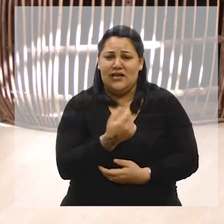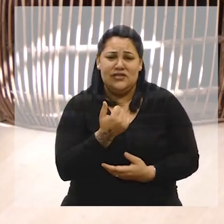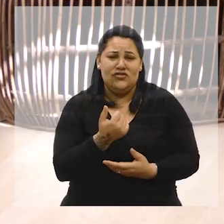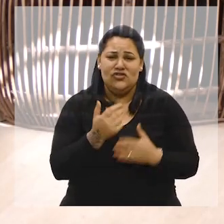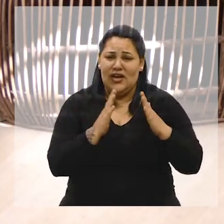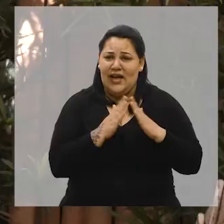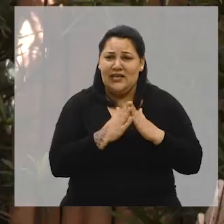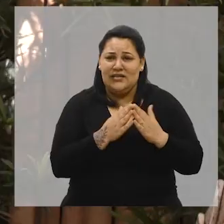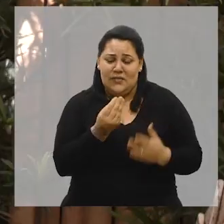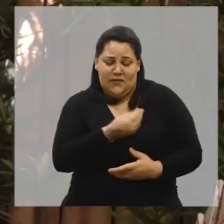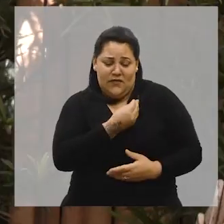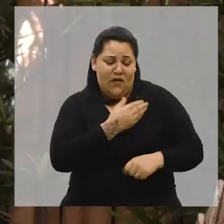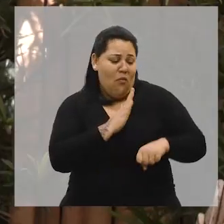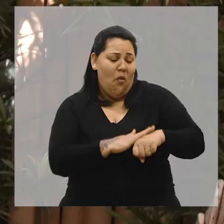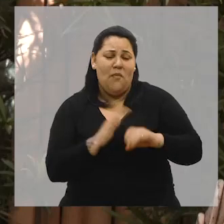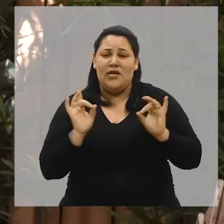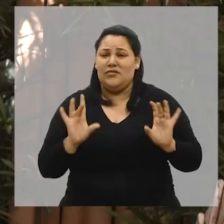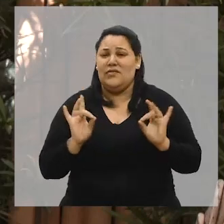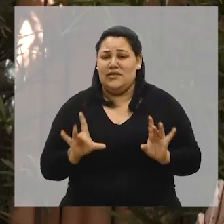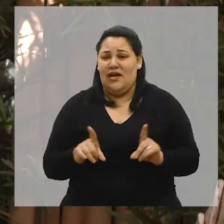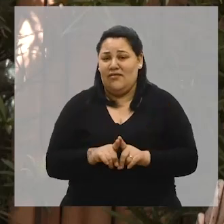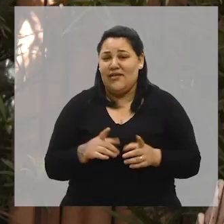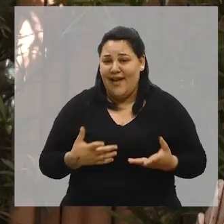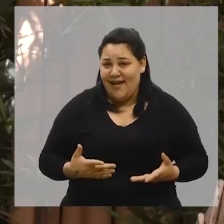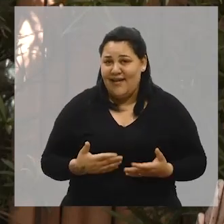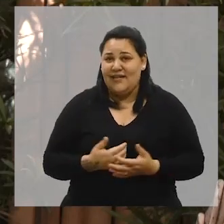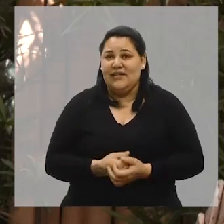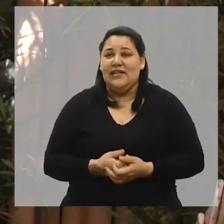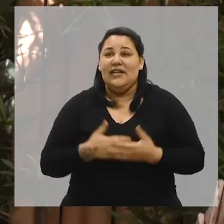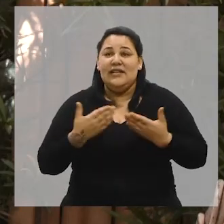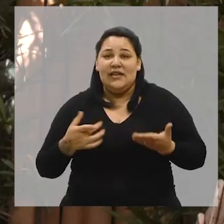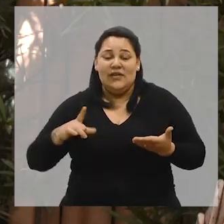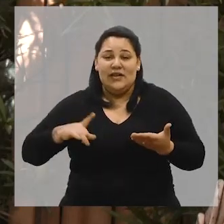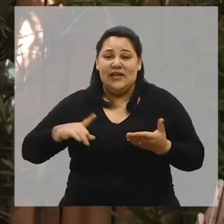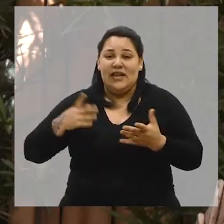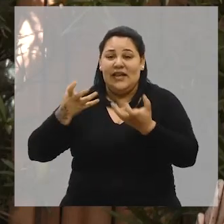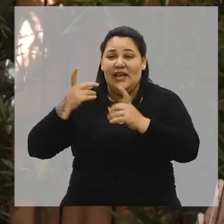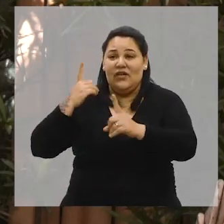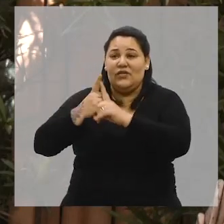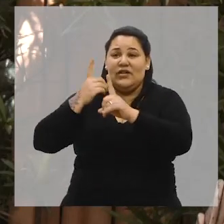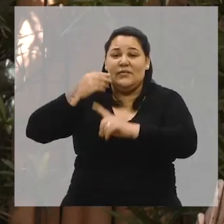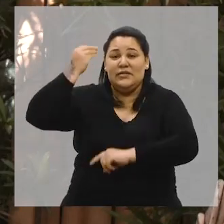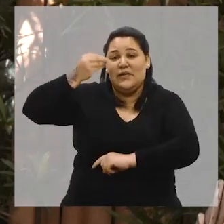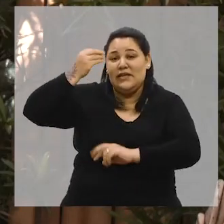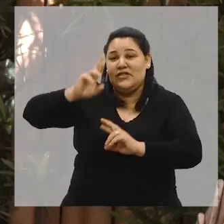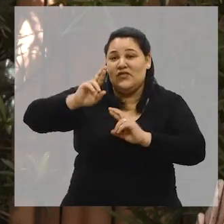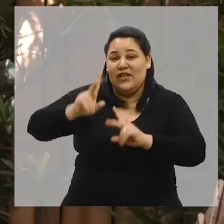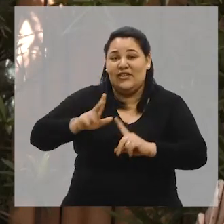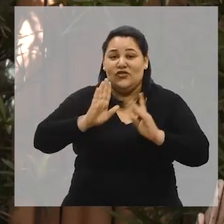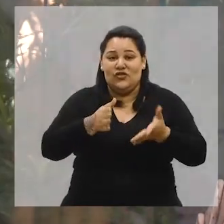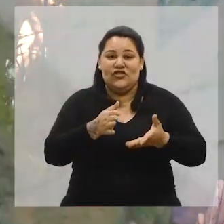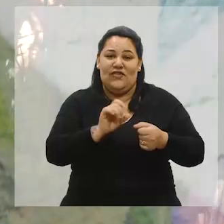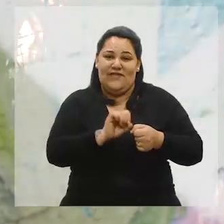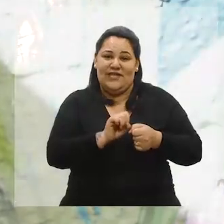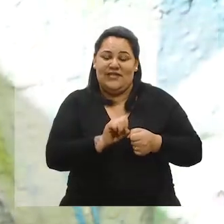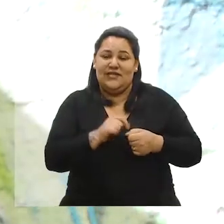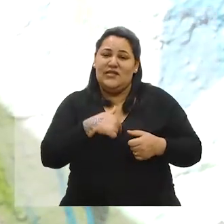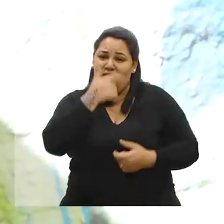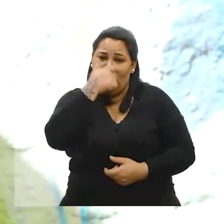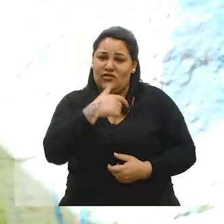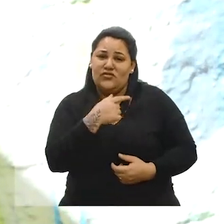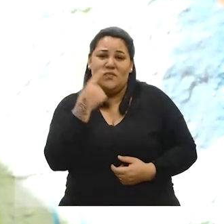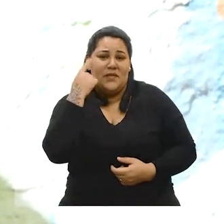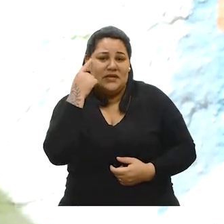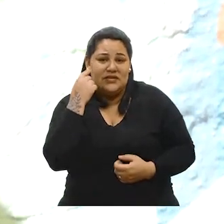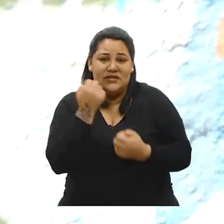ela viver um momento especial, né? Então, ela busca uma experiência diferente do que ela já fez. E eu acho que foi pensando nisso